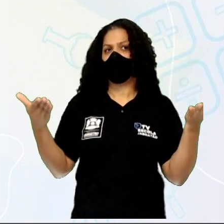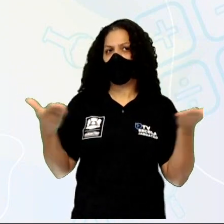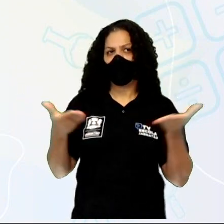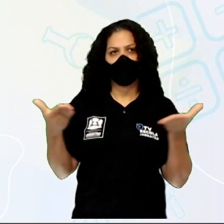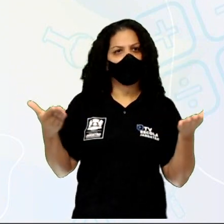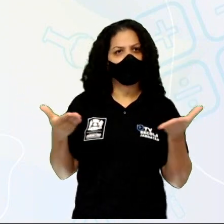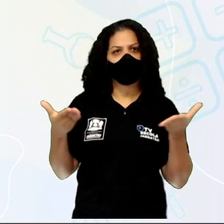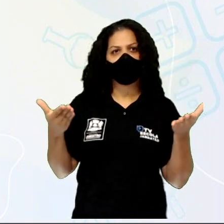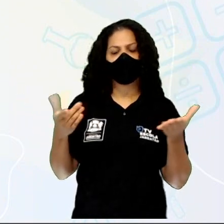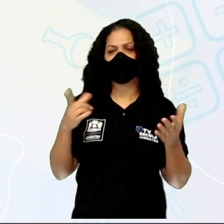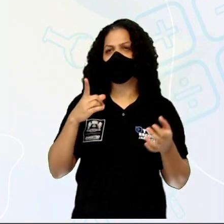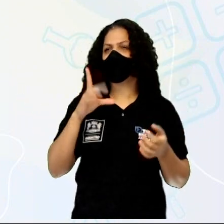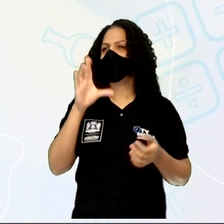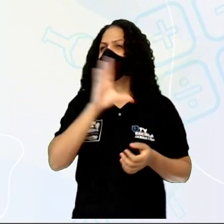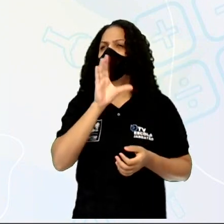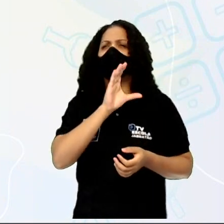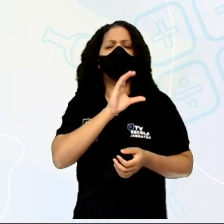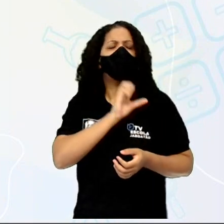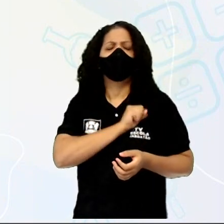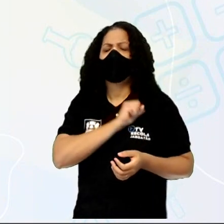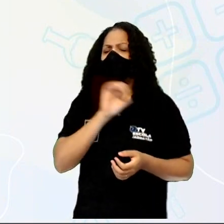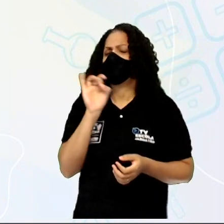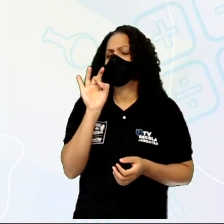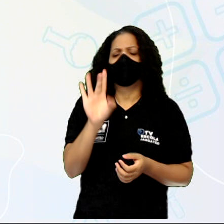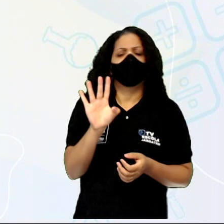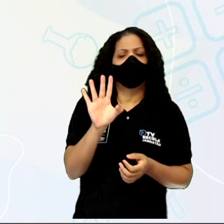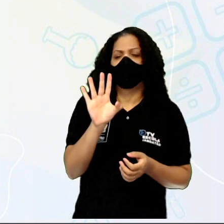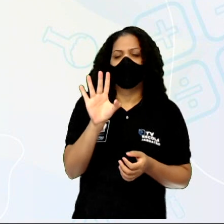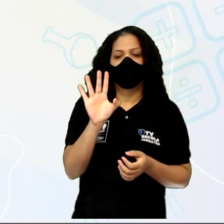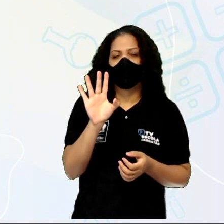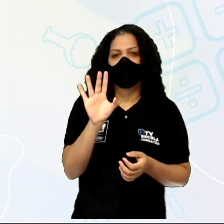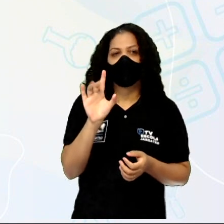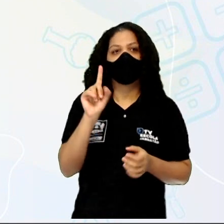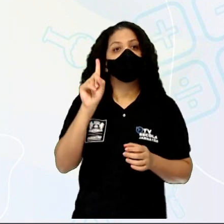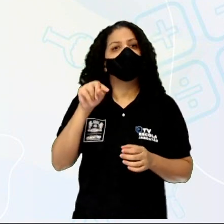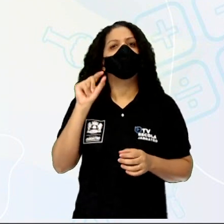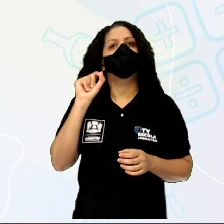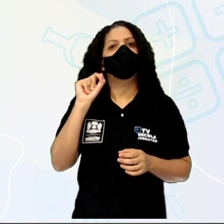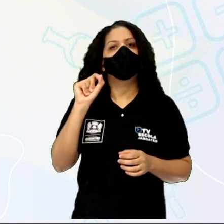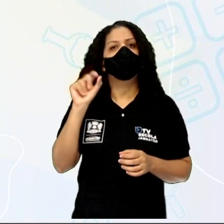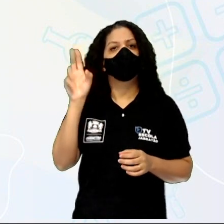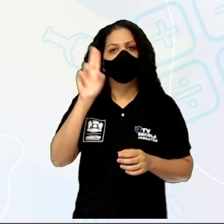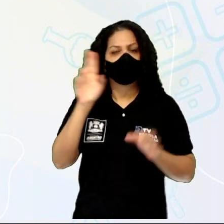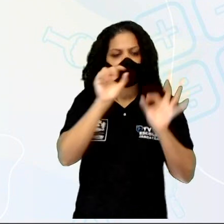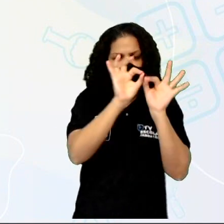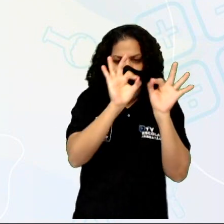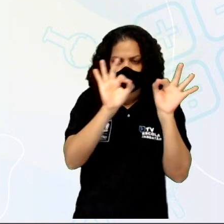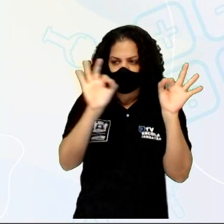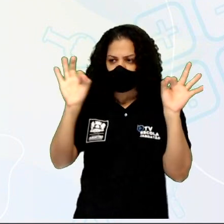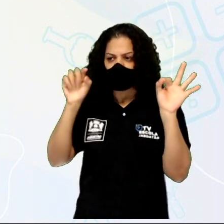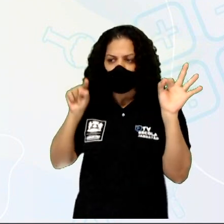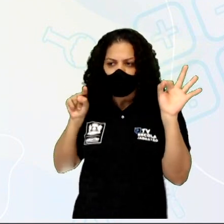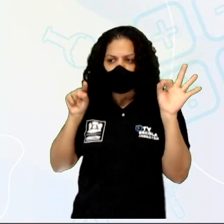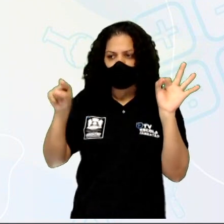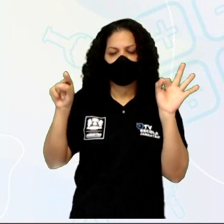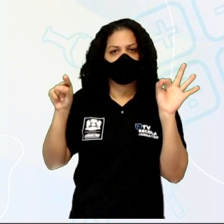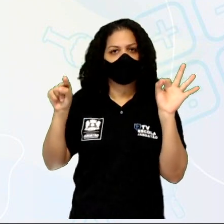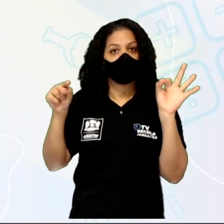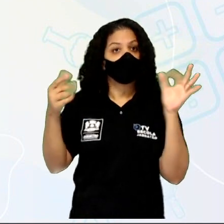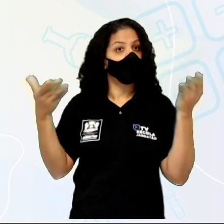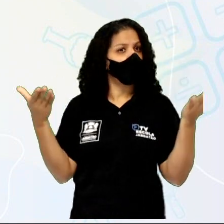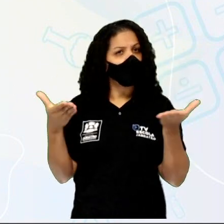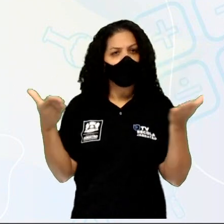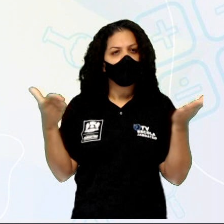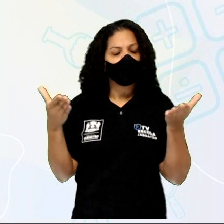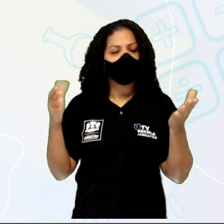resta amar. Hoje só nos resta amar. É um ponto final. Hoje só nos resta amar. Veja a entonação da minha voz. Hoje só